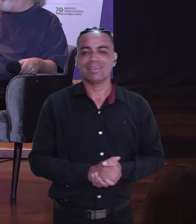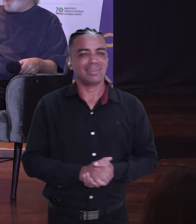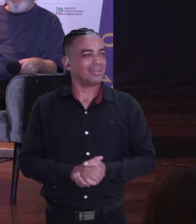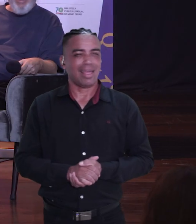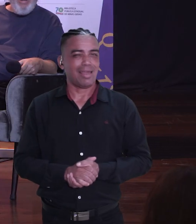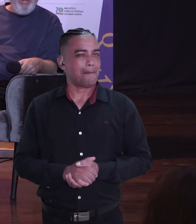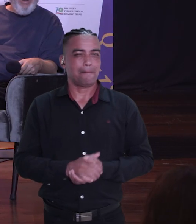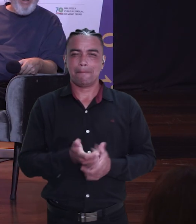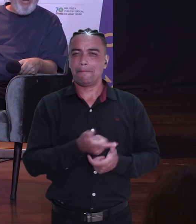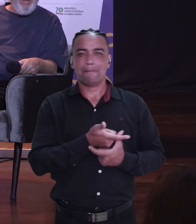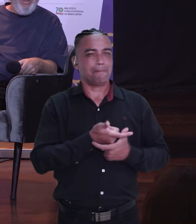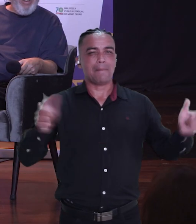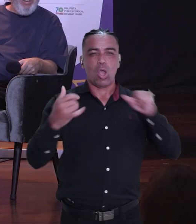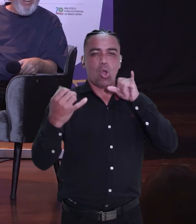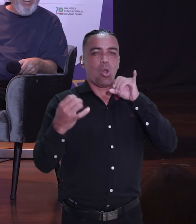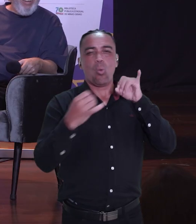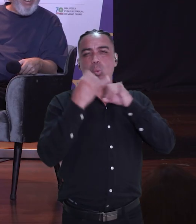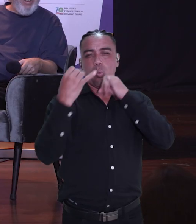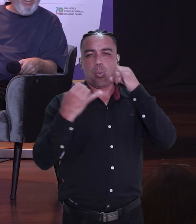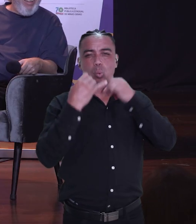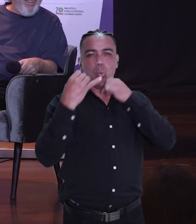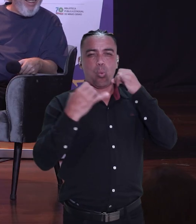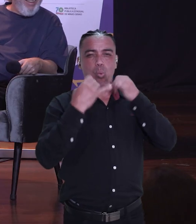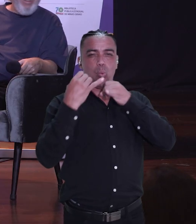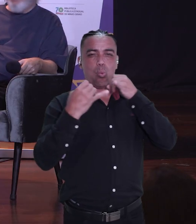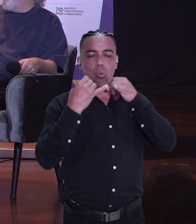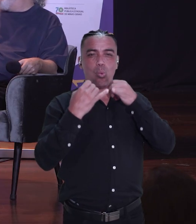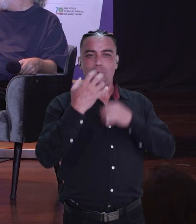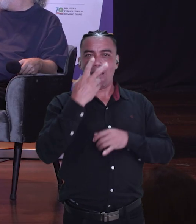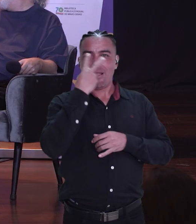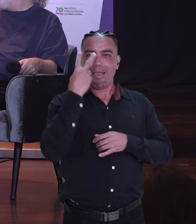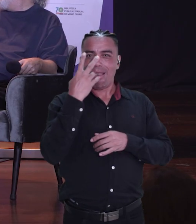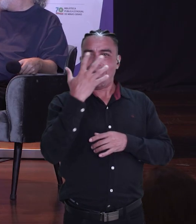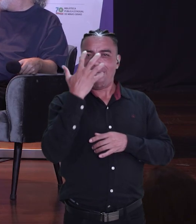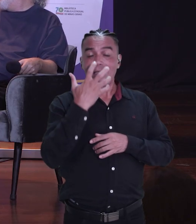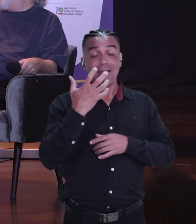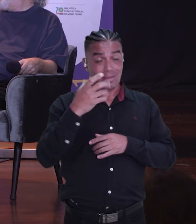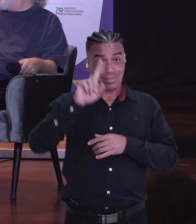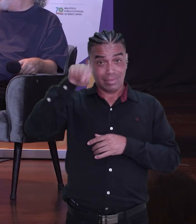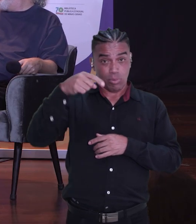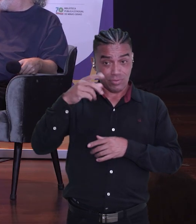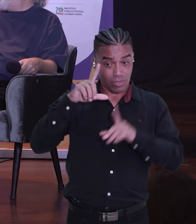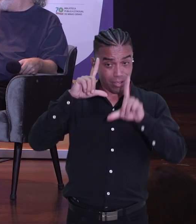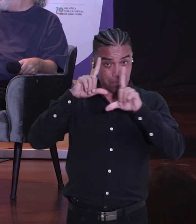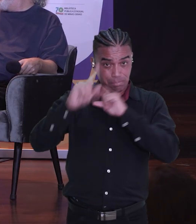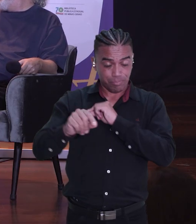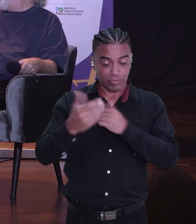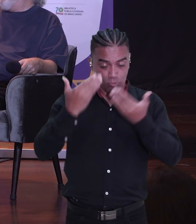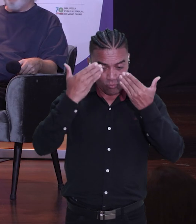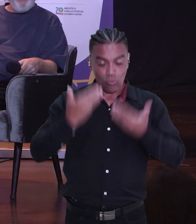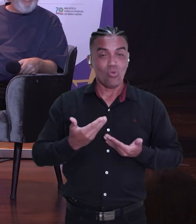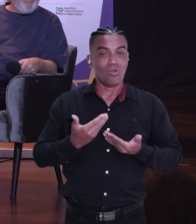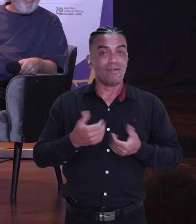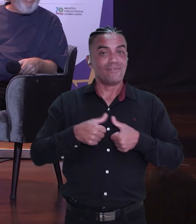Foi a maior cantada que eu recebi na minha vida, porque depois ele foi, no dia seguinte, ele foi embora